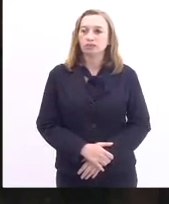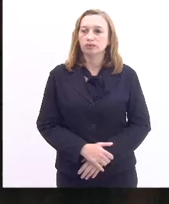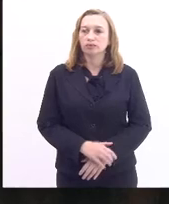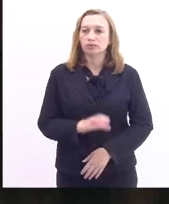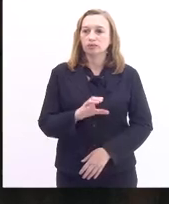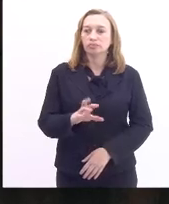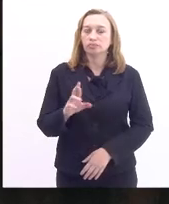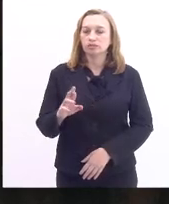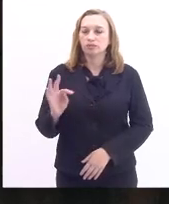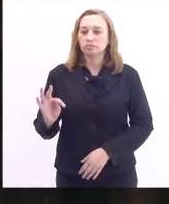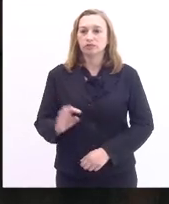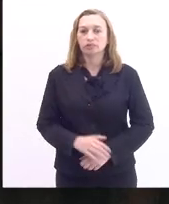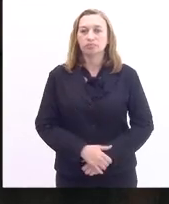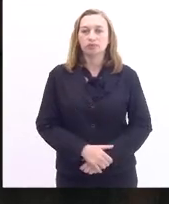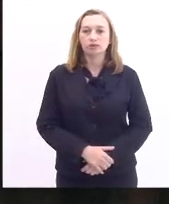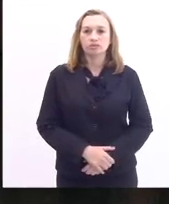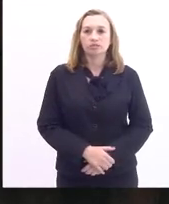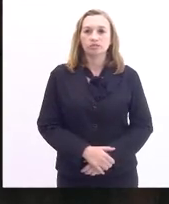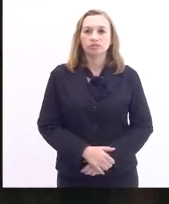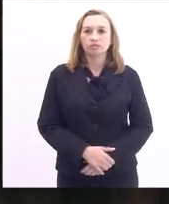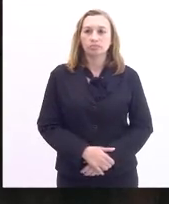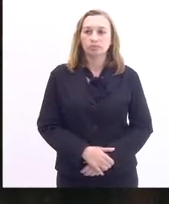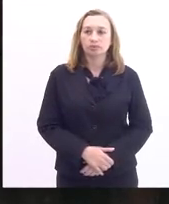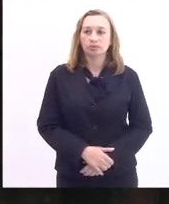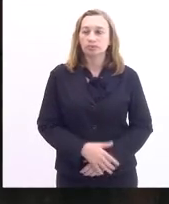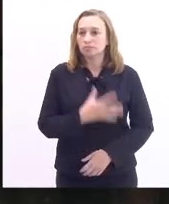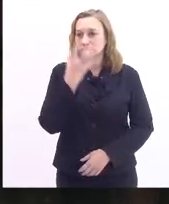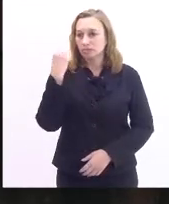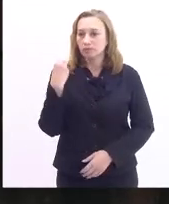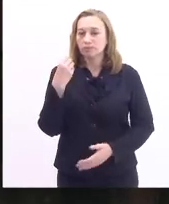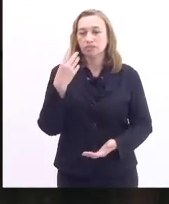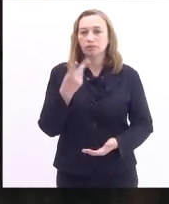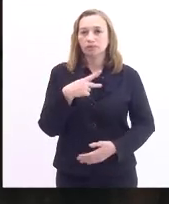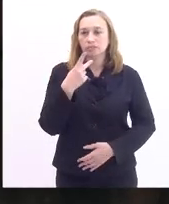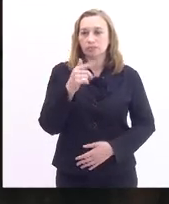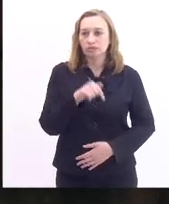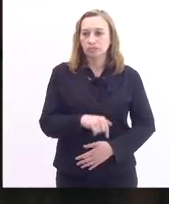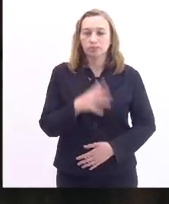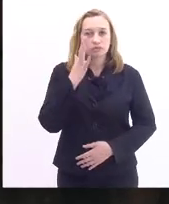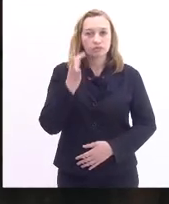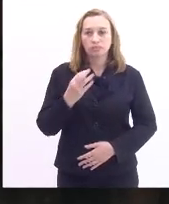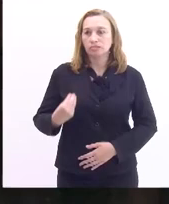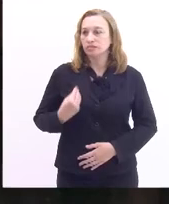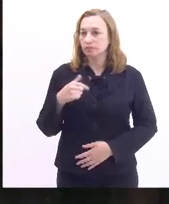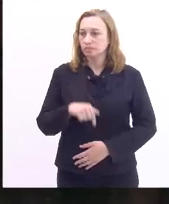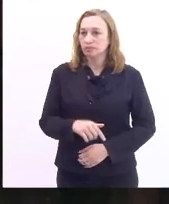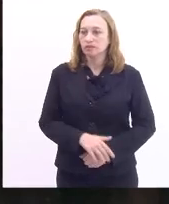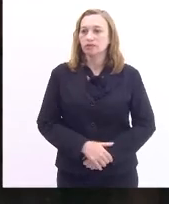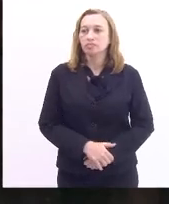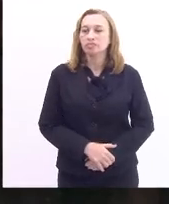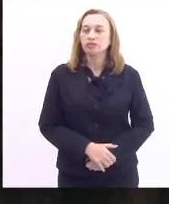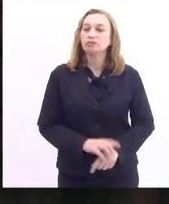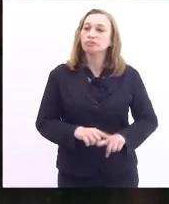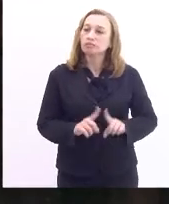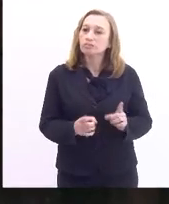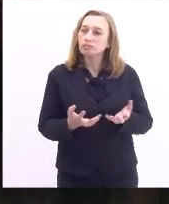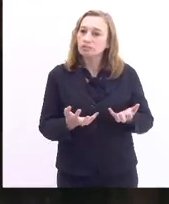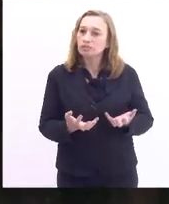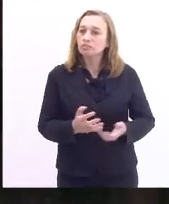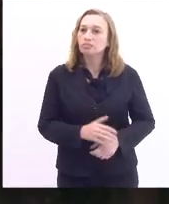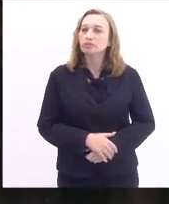TRT eu esqueci de registrar aqui não sei se está presente mas